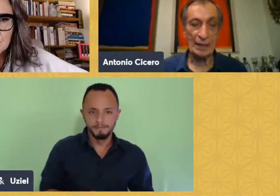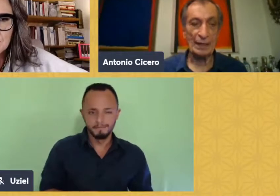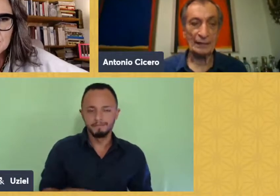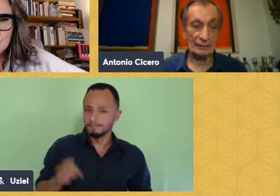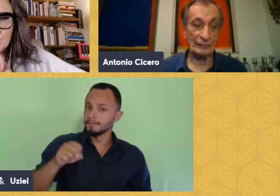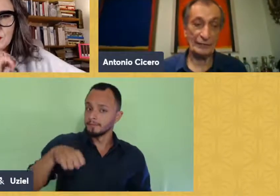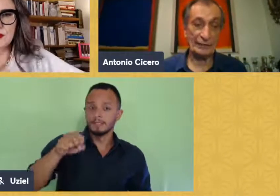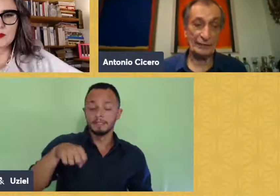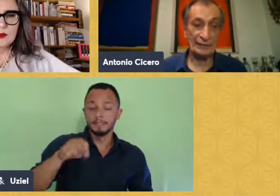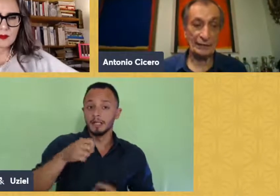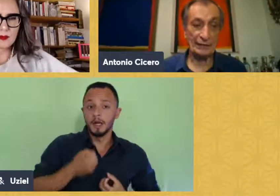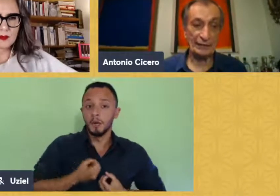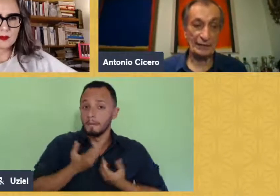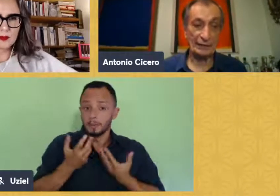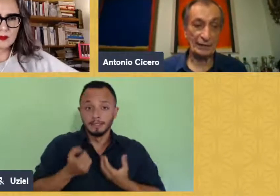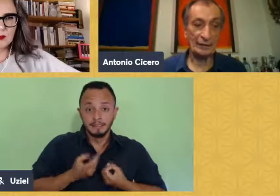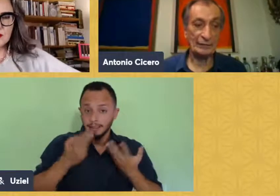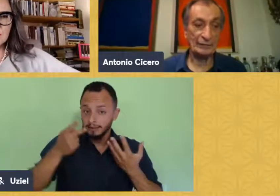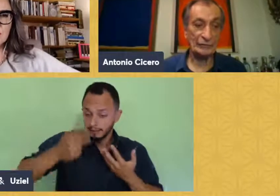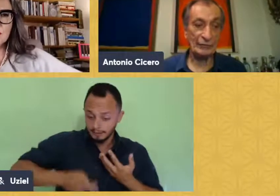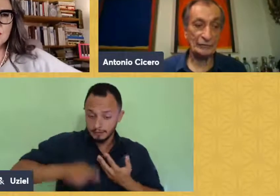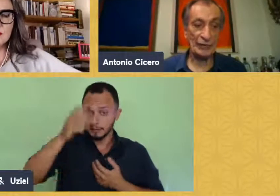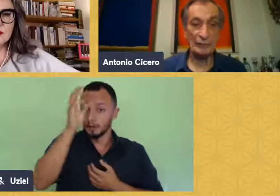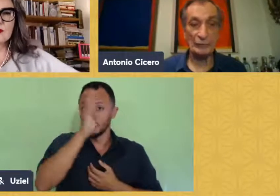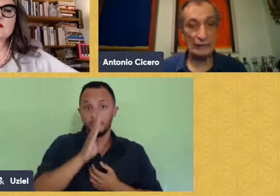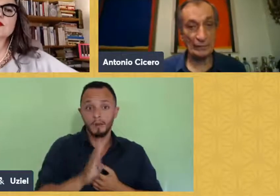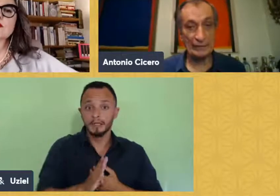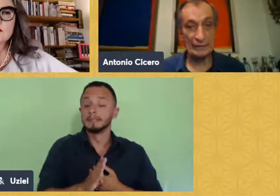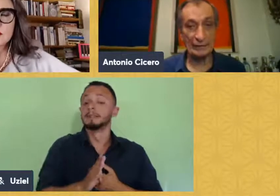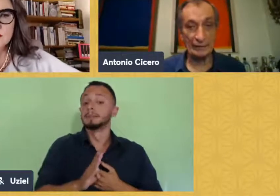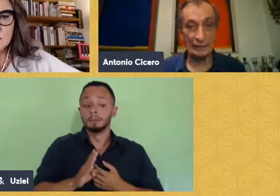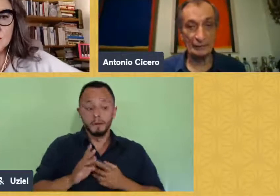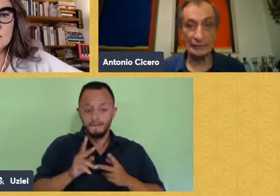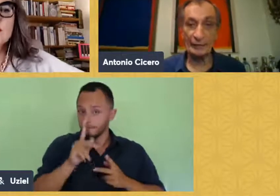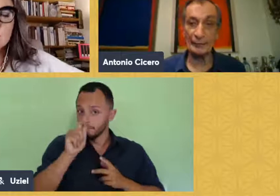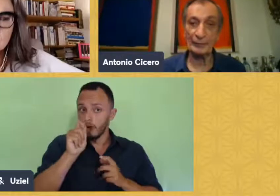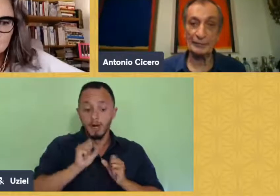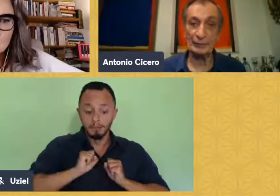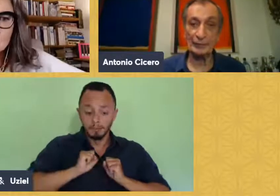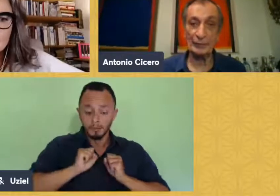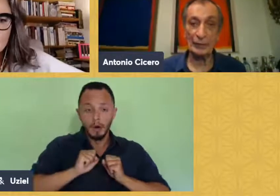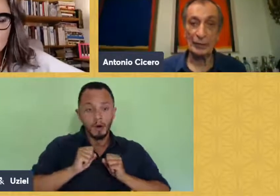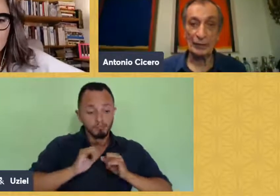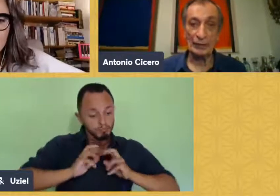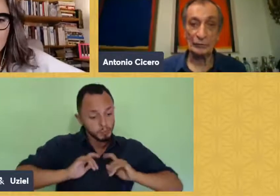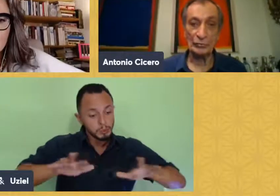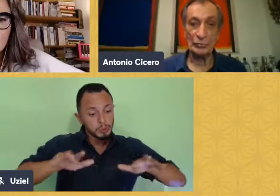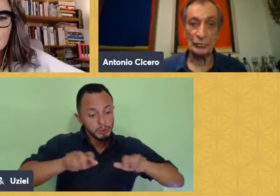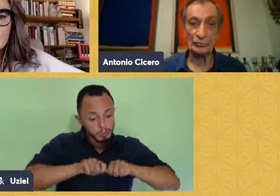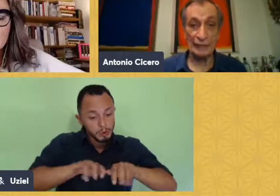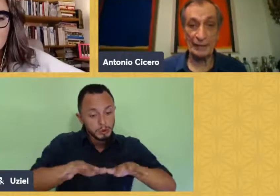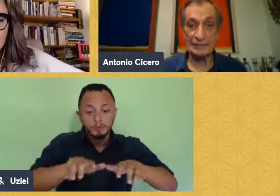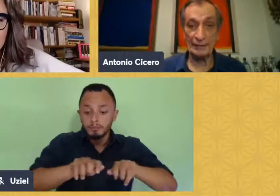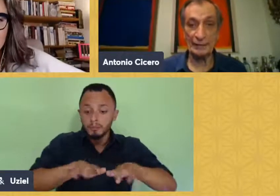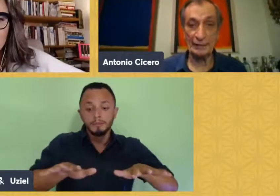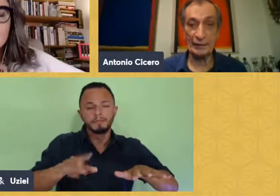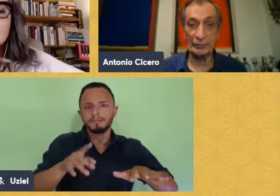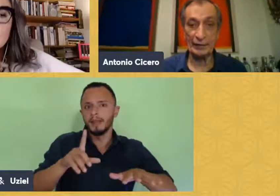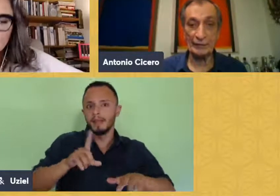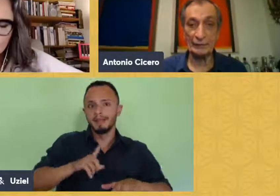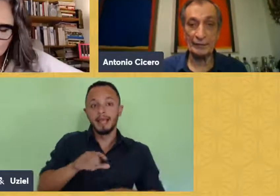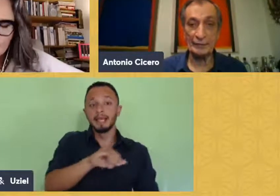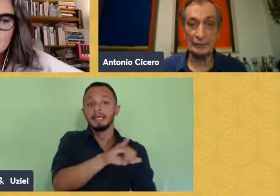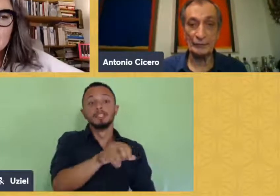sim. Na verdade, não é só na música brasileira, né? Porque, por exemplo, no jazz